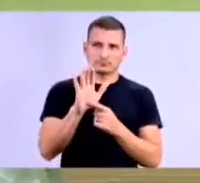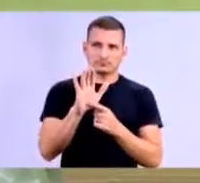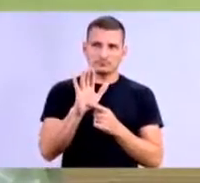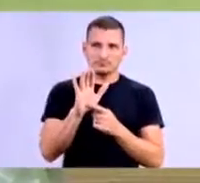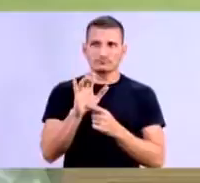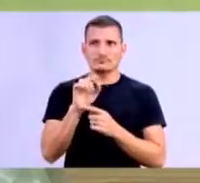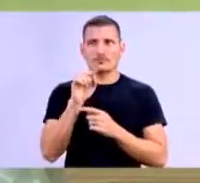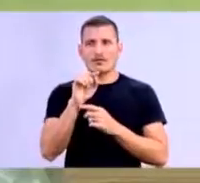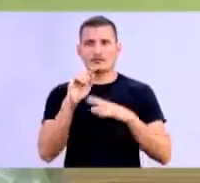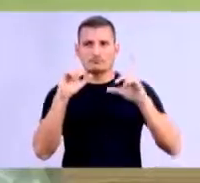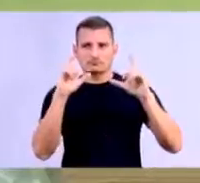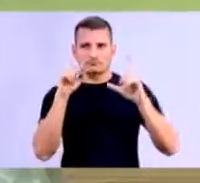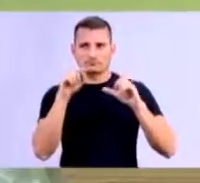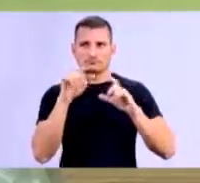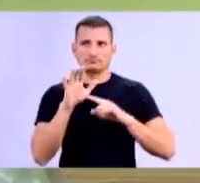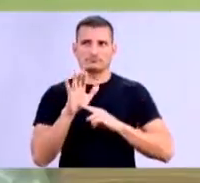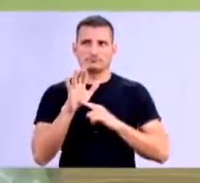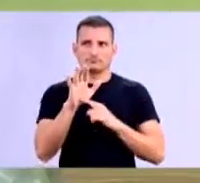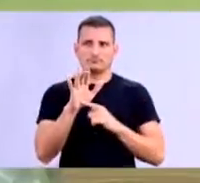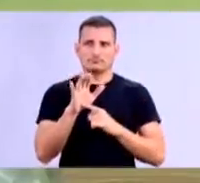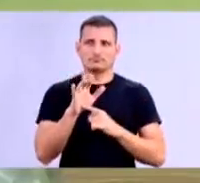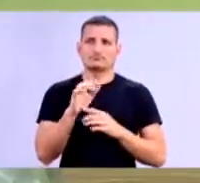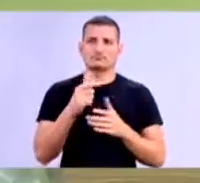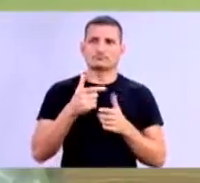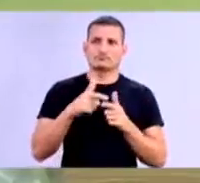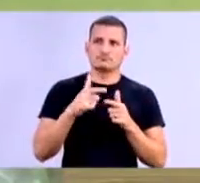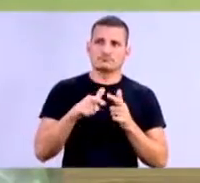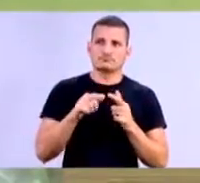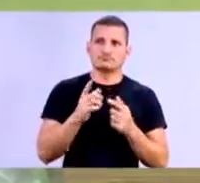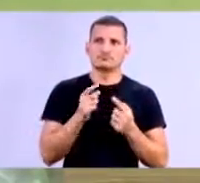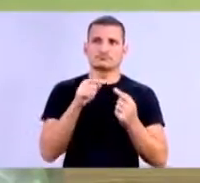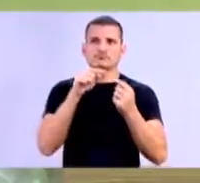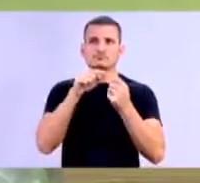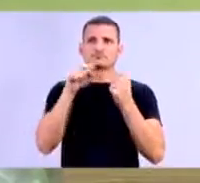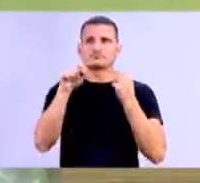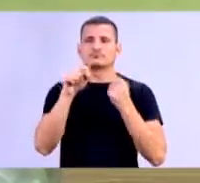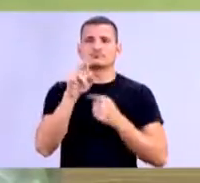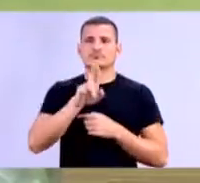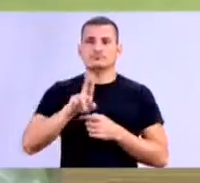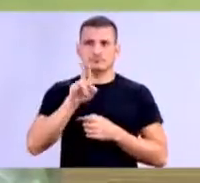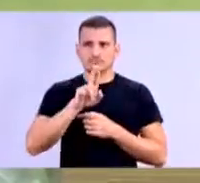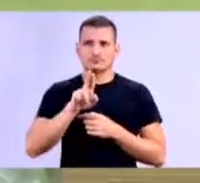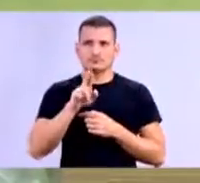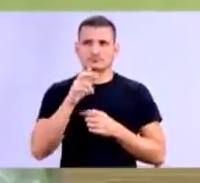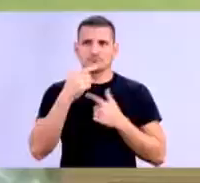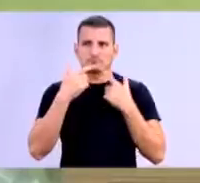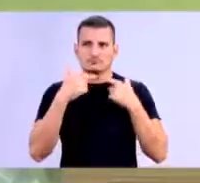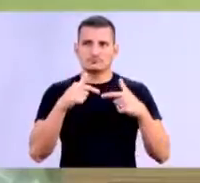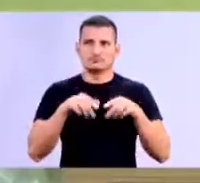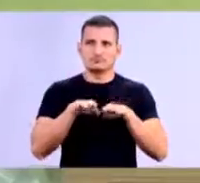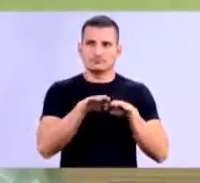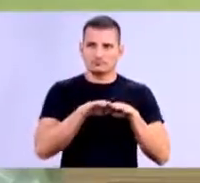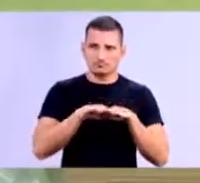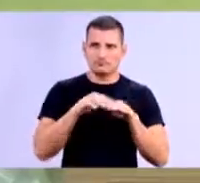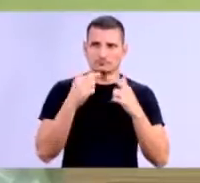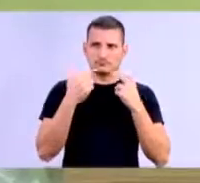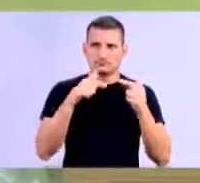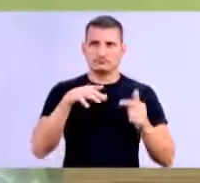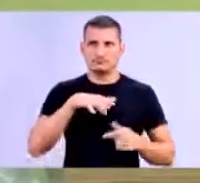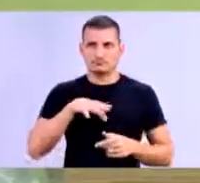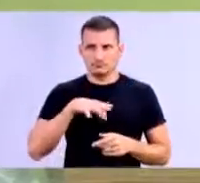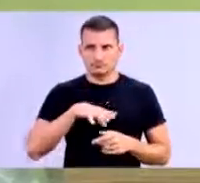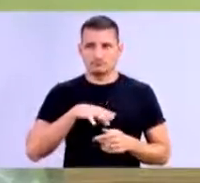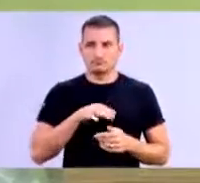nessa imagem que você tirou o problema e a incoerência quanto ao uso da língua padrão, da nossa língua portuguesa. Essa